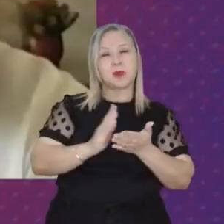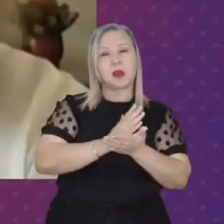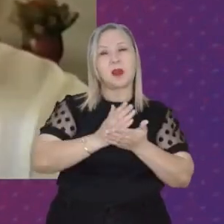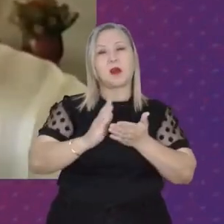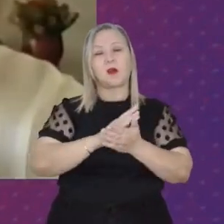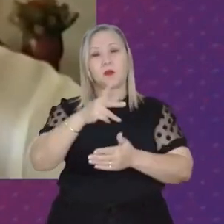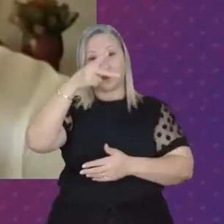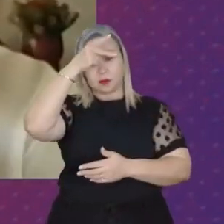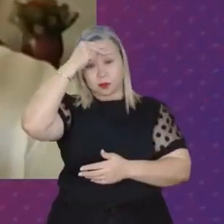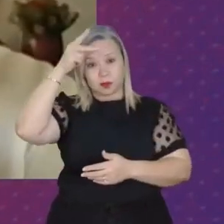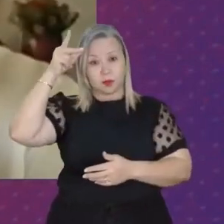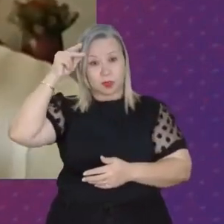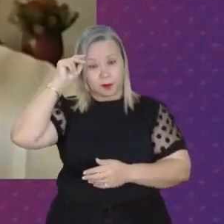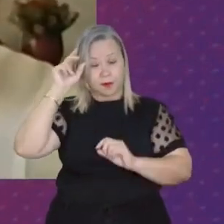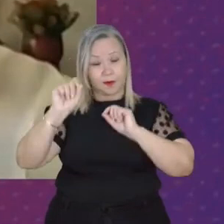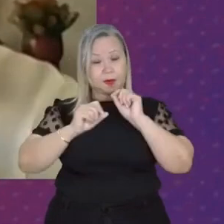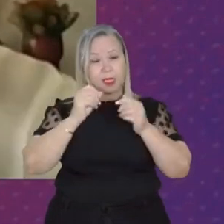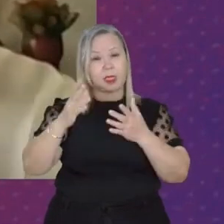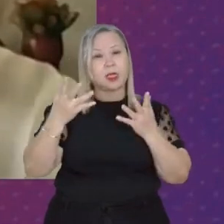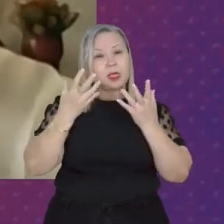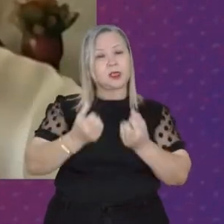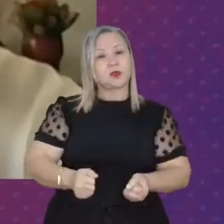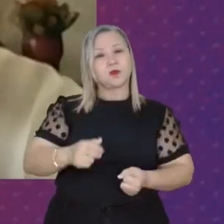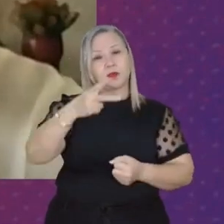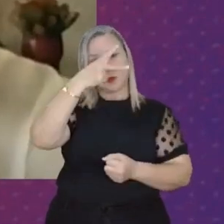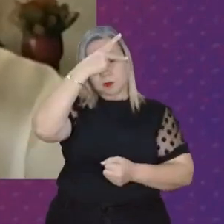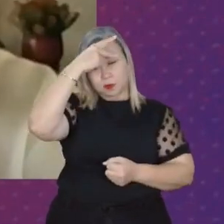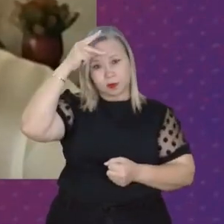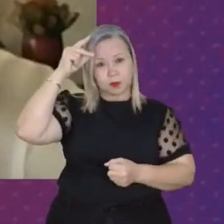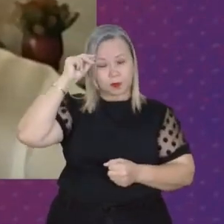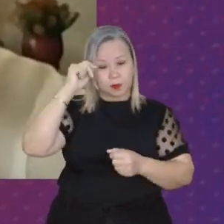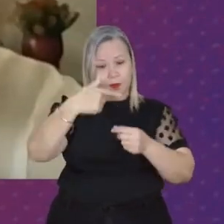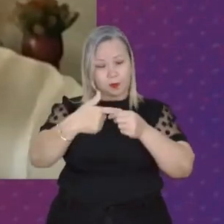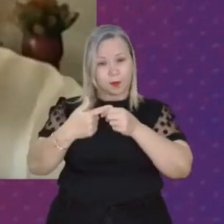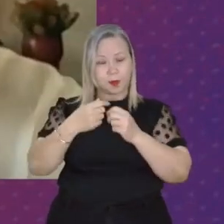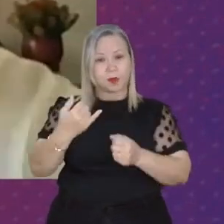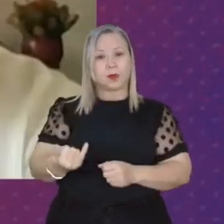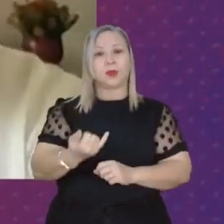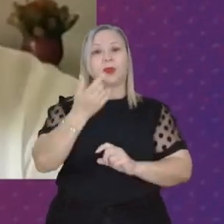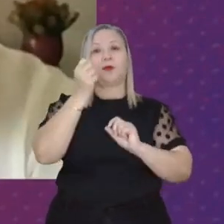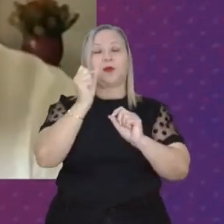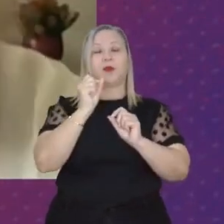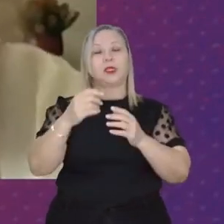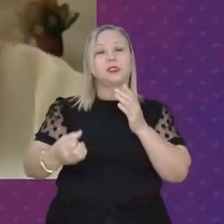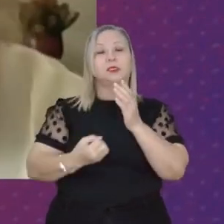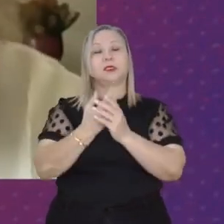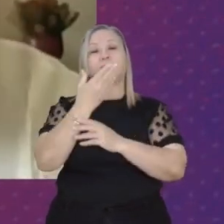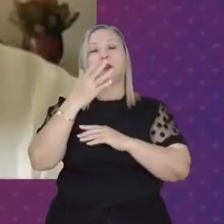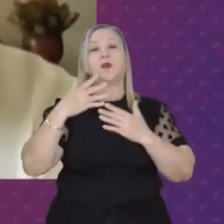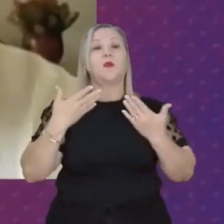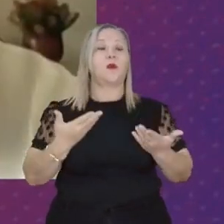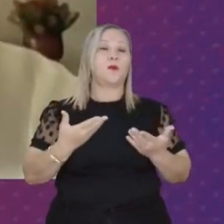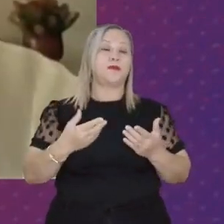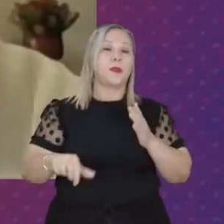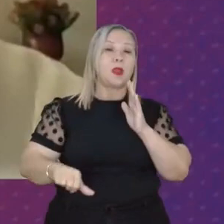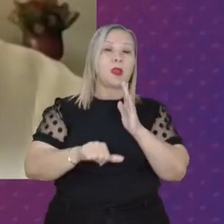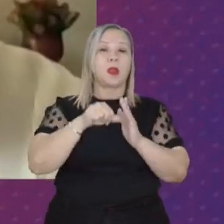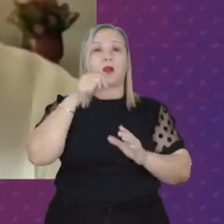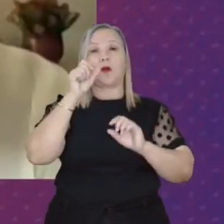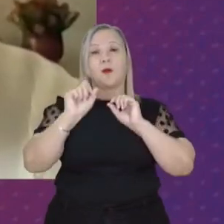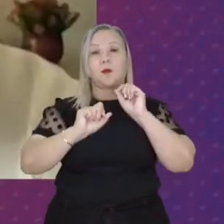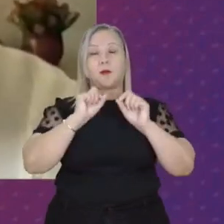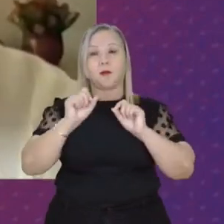e assumiu algumas prefeituras importantes e criou, então, os